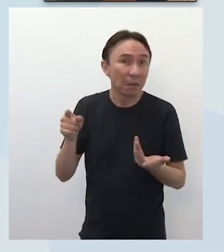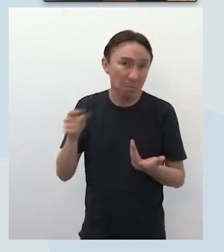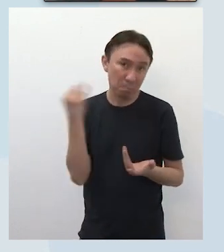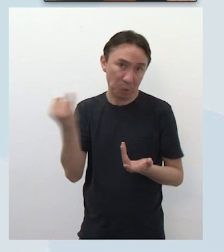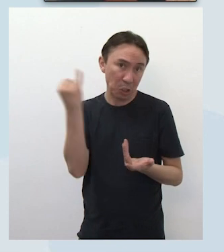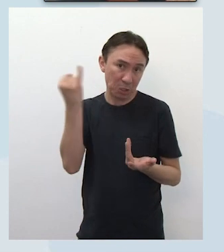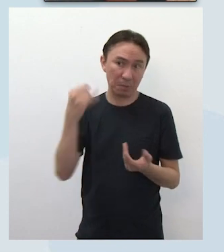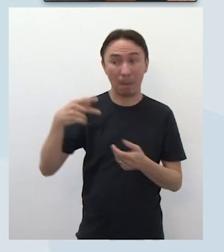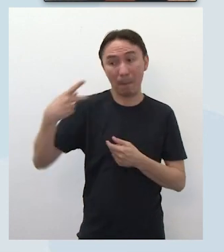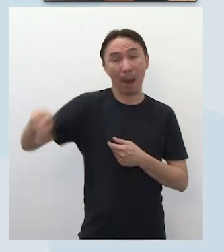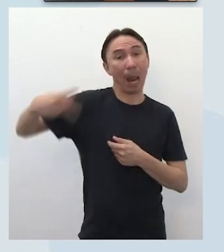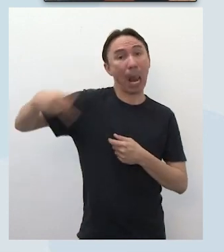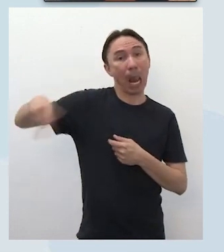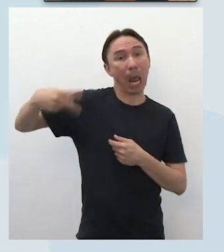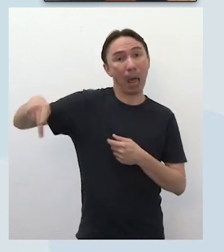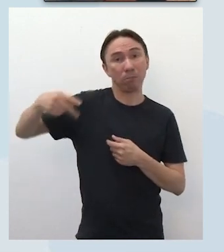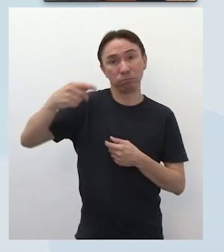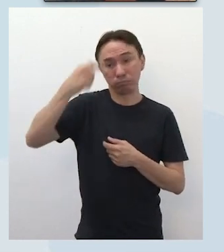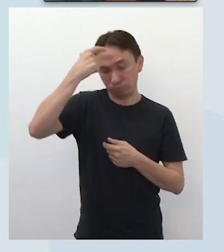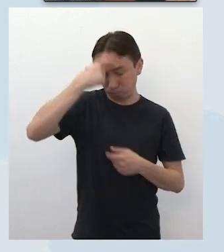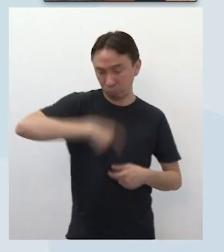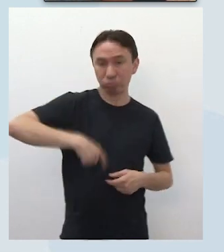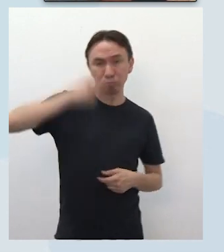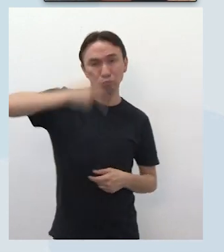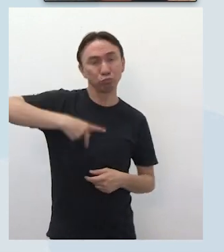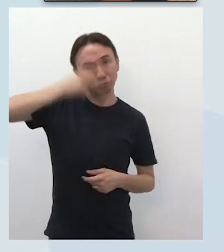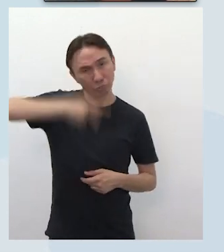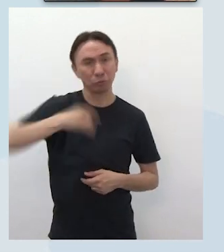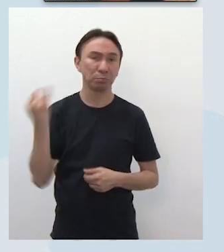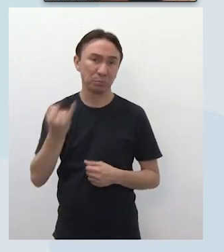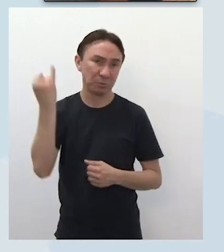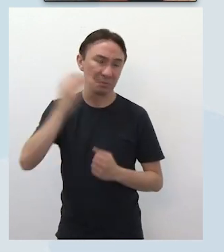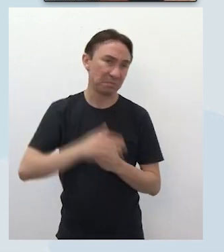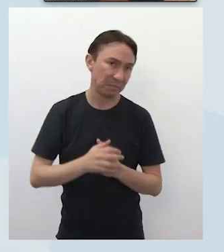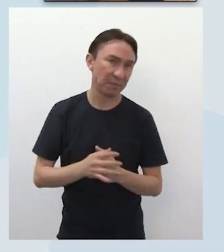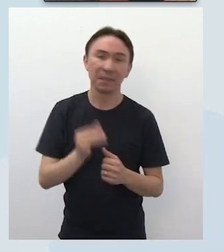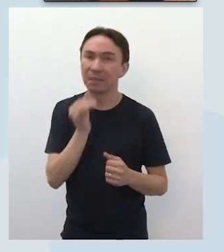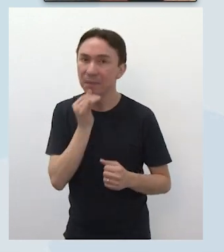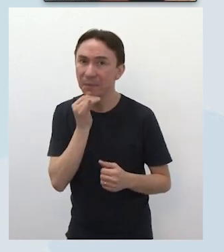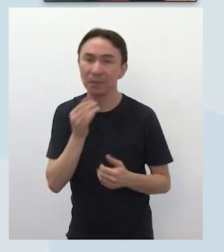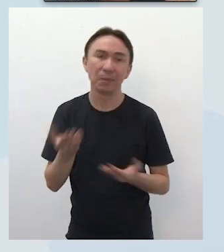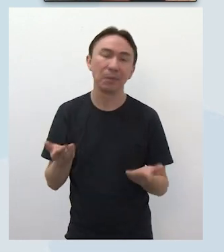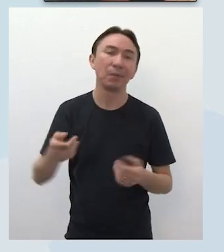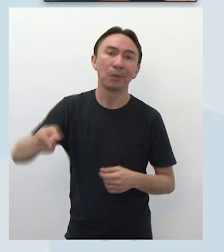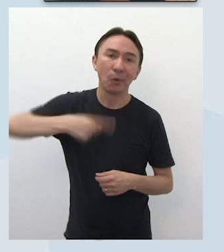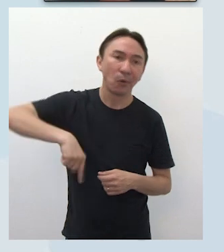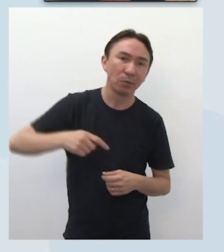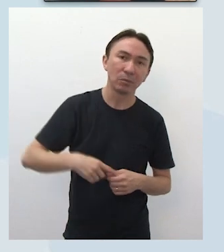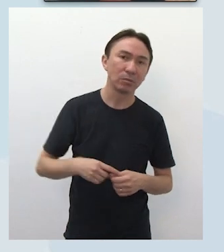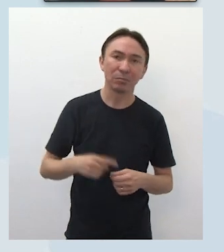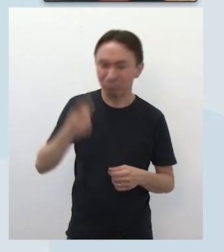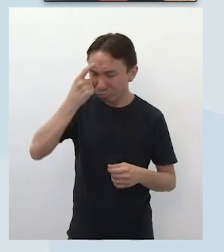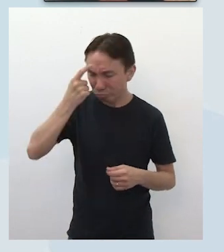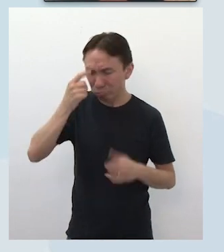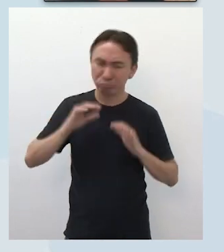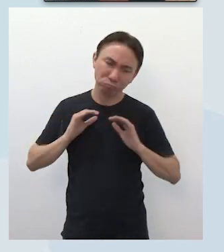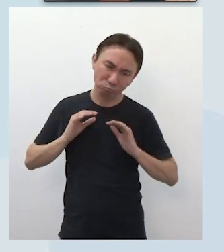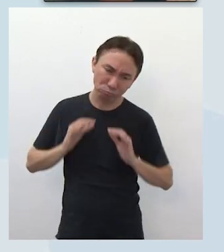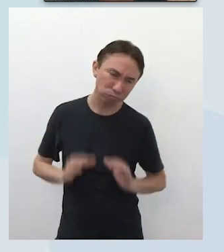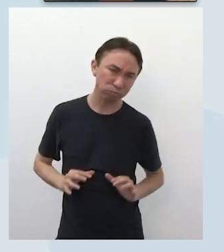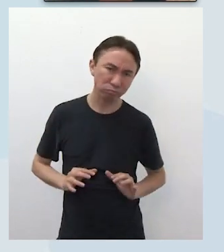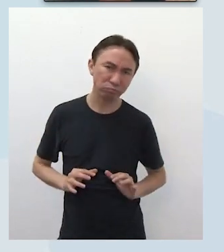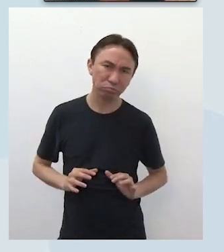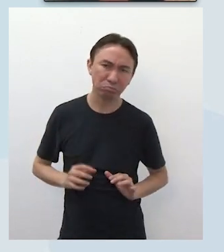individual. Então, se nós pensarmos o que fortalece a nossa autoestima quando a gente está baixo astral, na maioria das vezes é a gente fazer